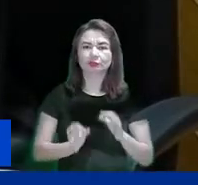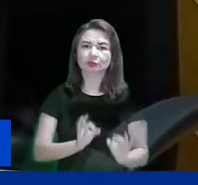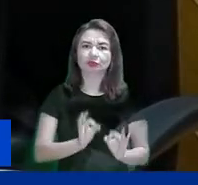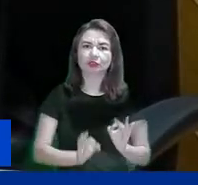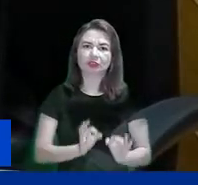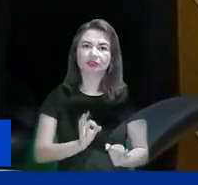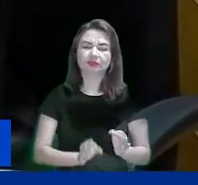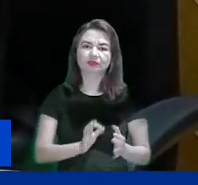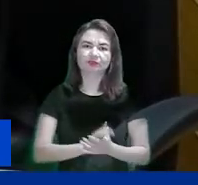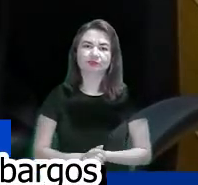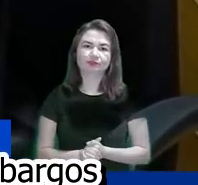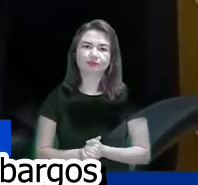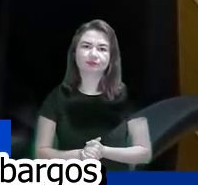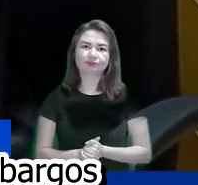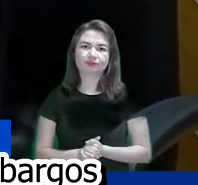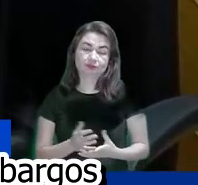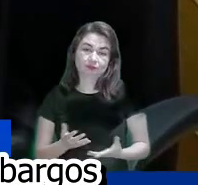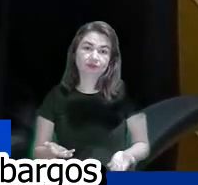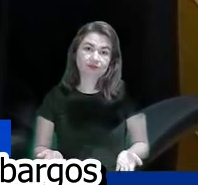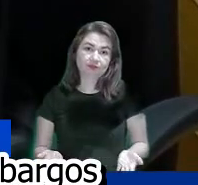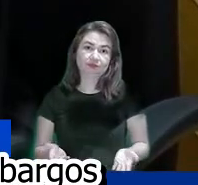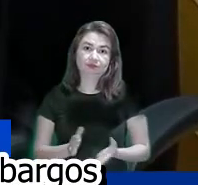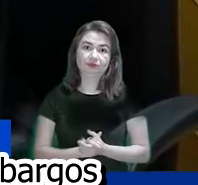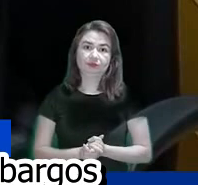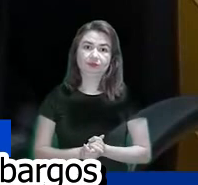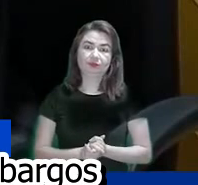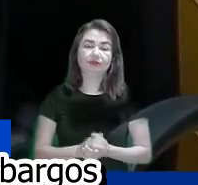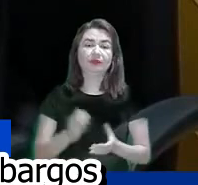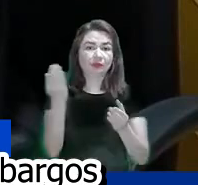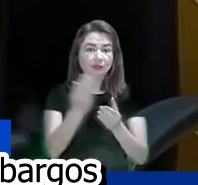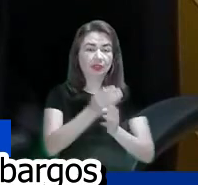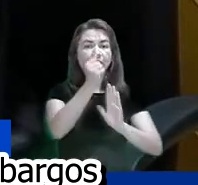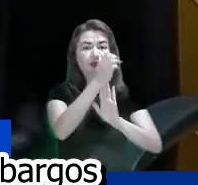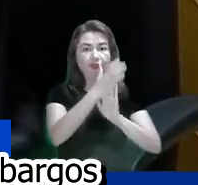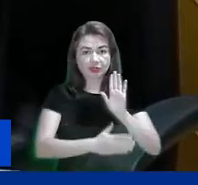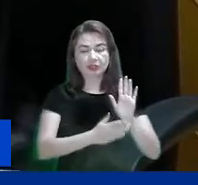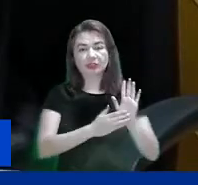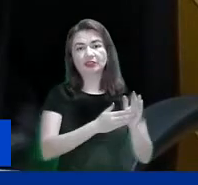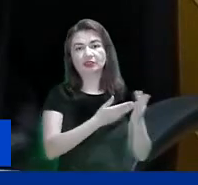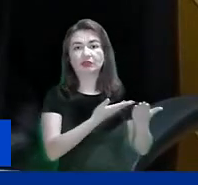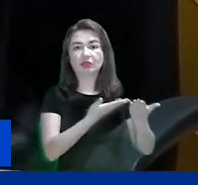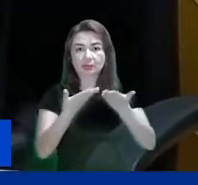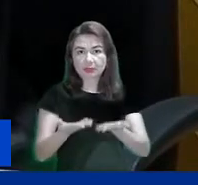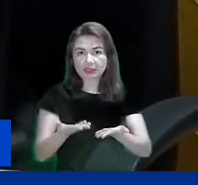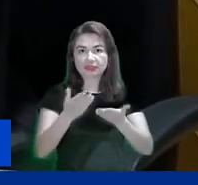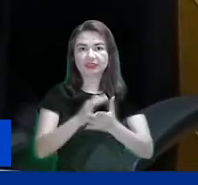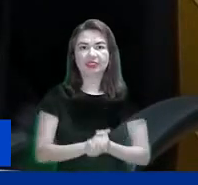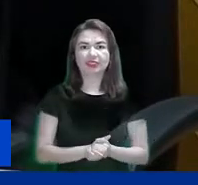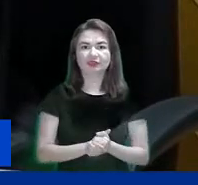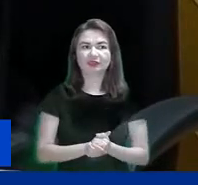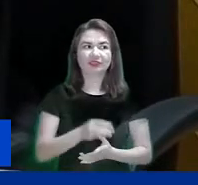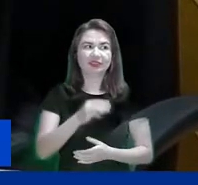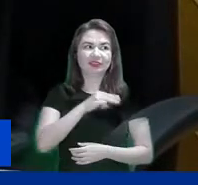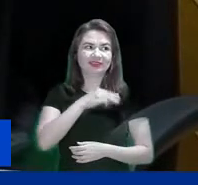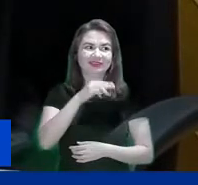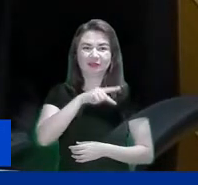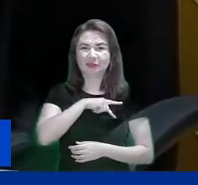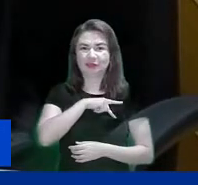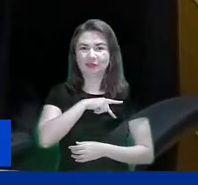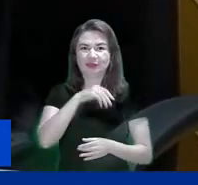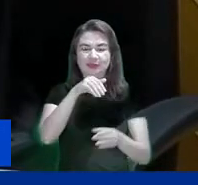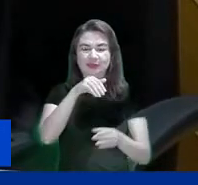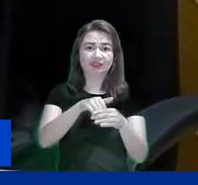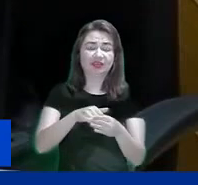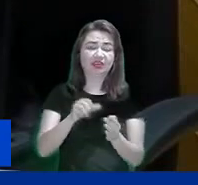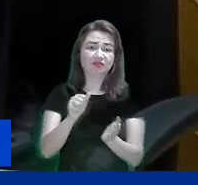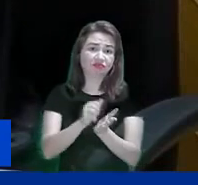qual eu nego provimento aos embargos de declaração apresentados. Sobre o Ministério Público teria pedido uma multa, eu